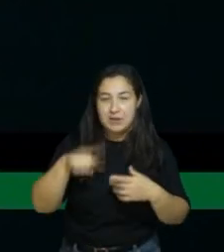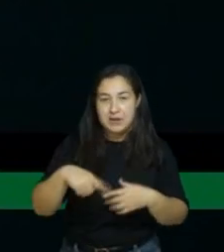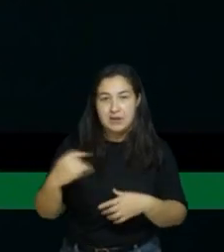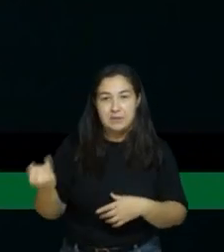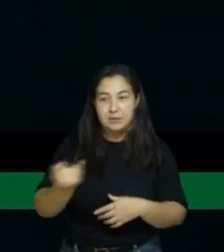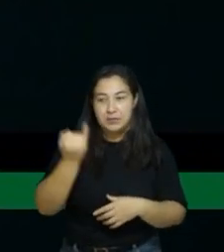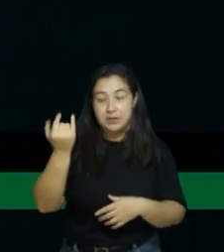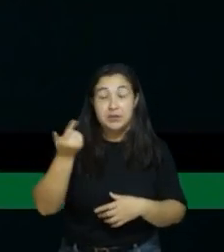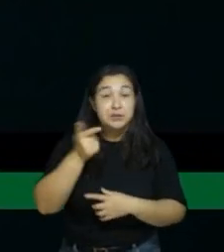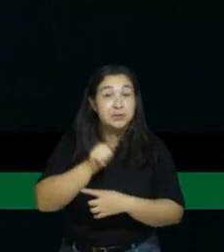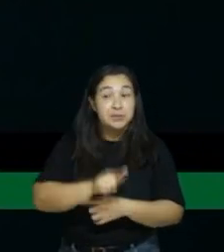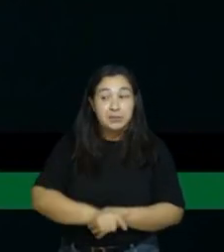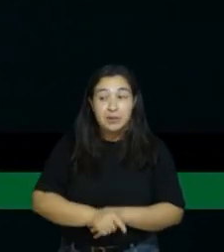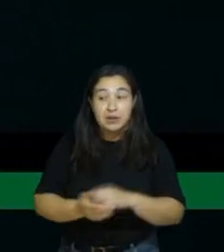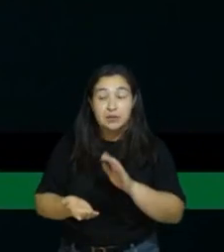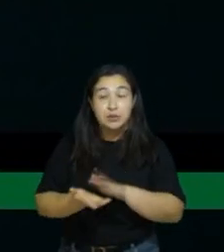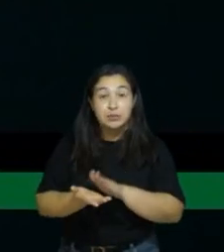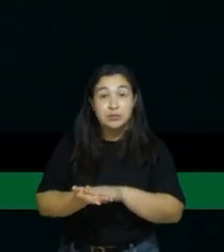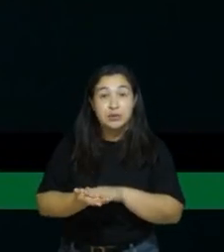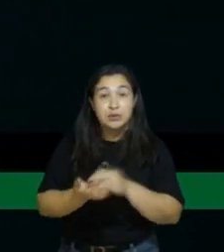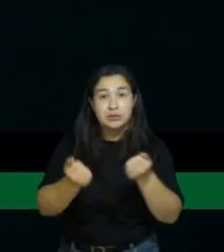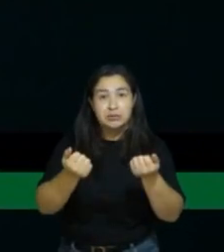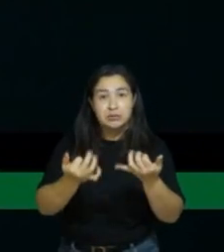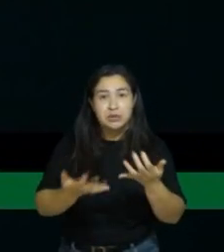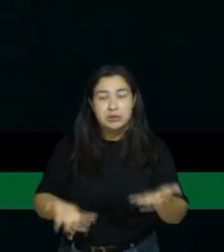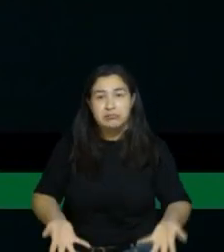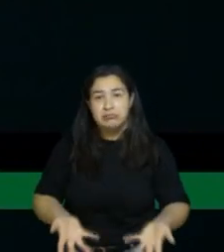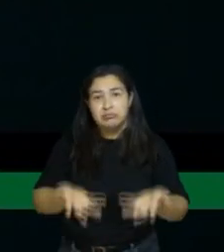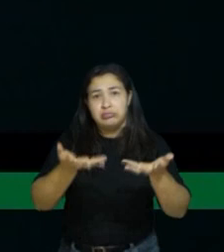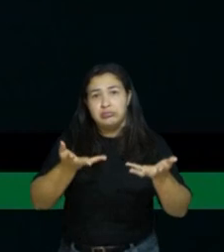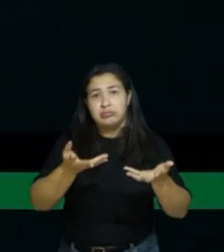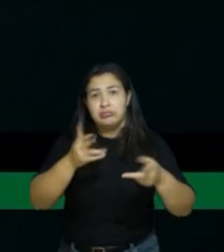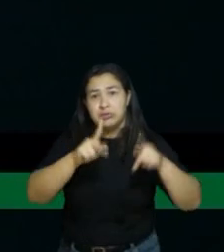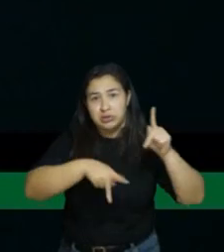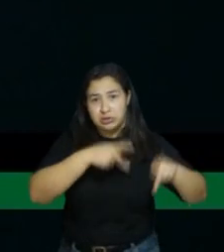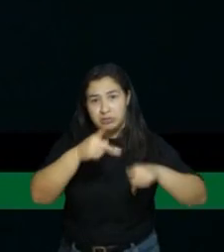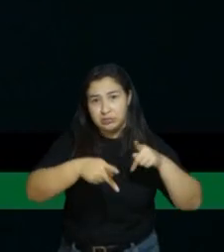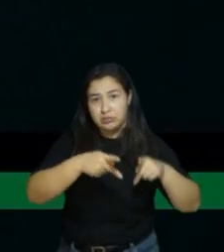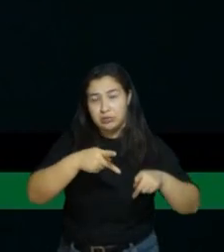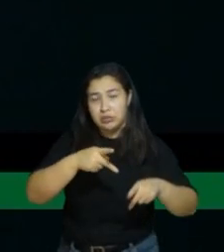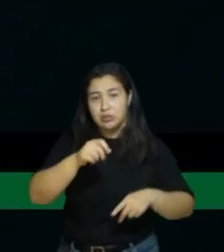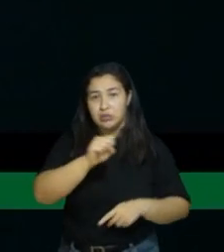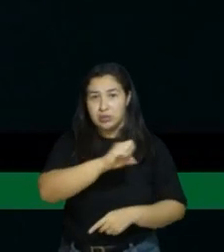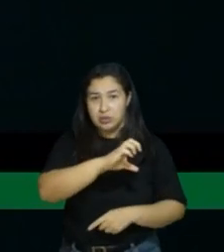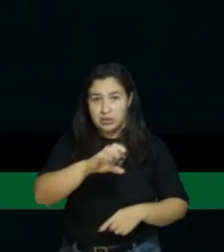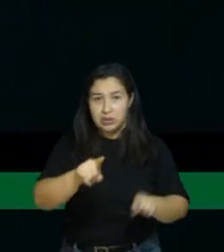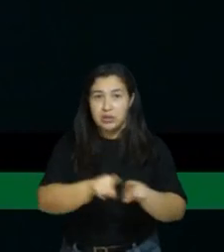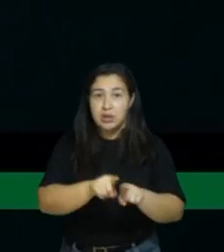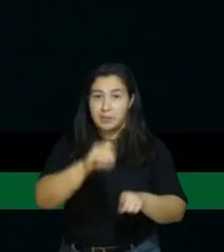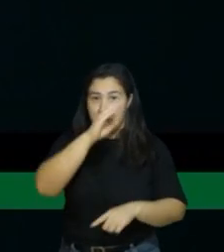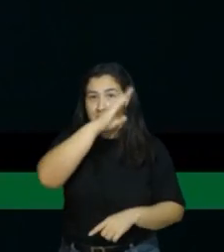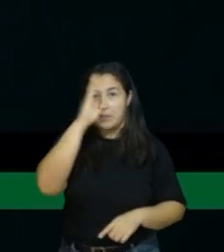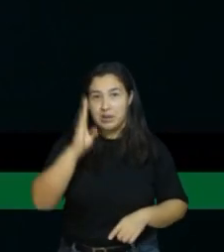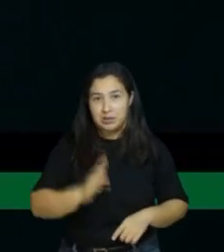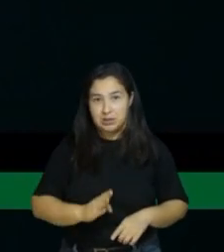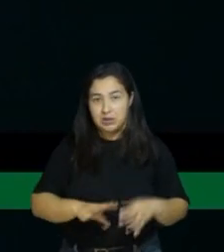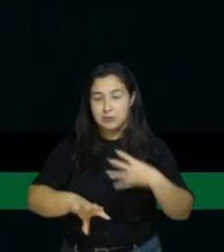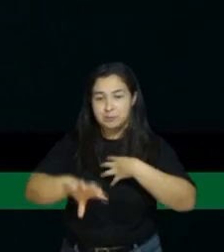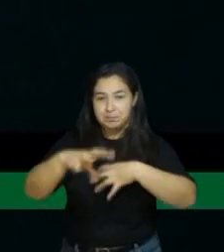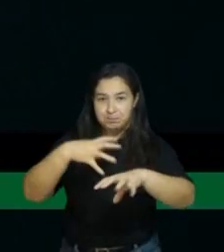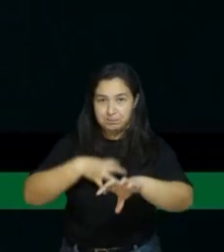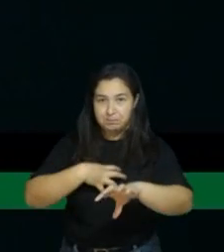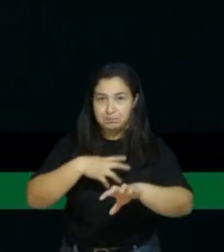também enaltecer a solidariedade do Povo Catarinense do povo brasileiro para com o Rio Grande do